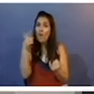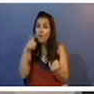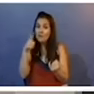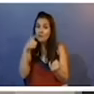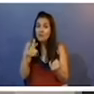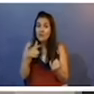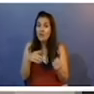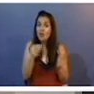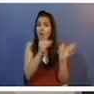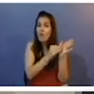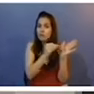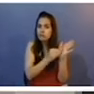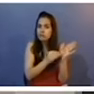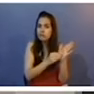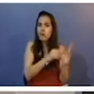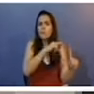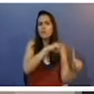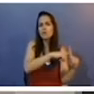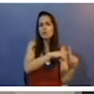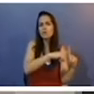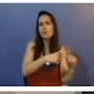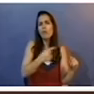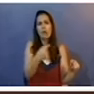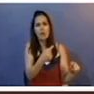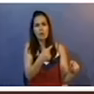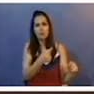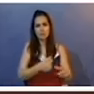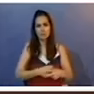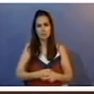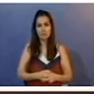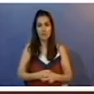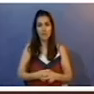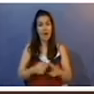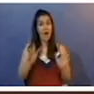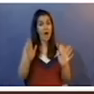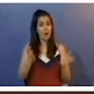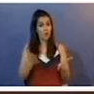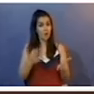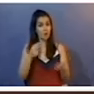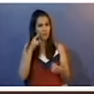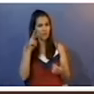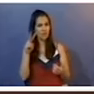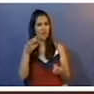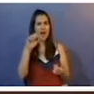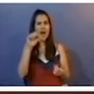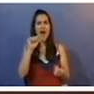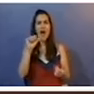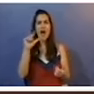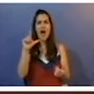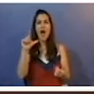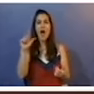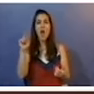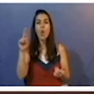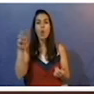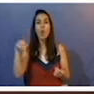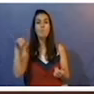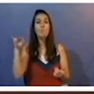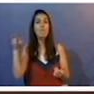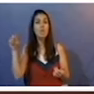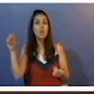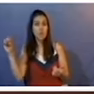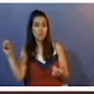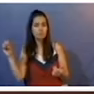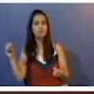as cargas elétricas aqui. Então, eu procuro esse átomo agora de alumínio. Ai, que família que ele está? Ele está na família